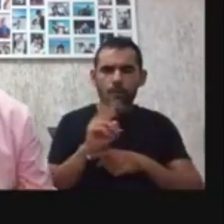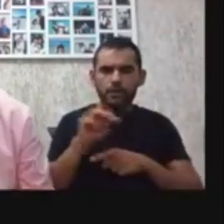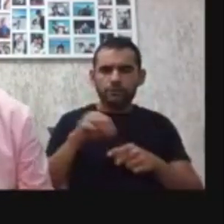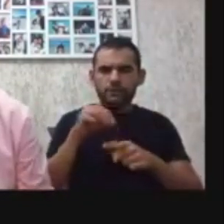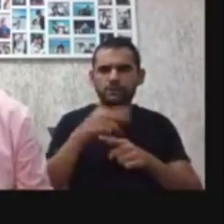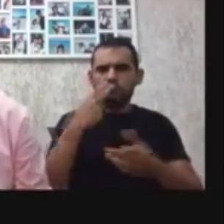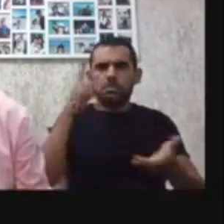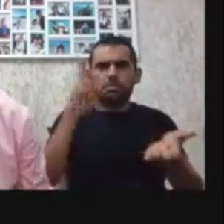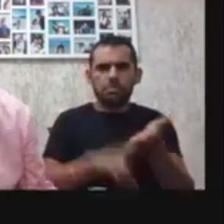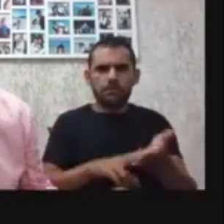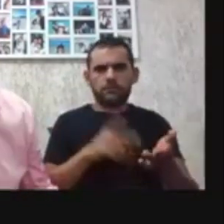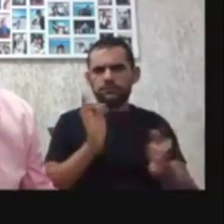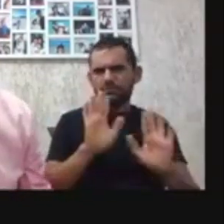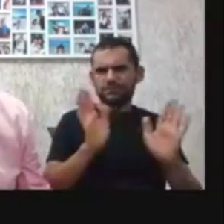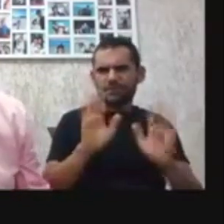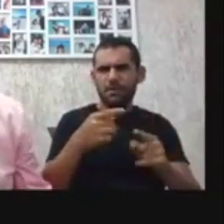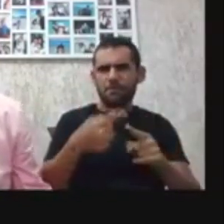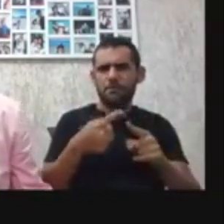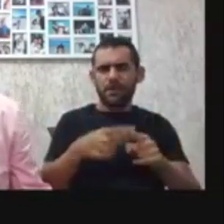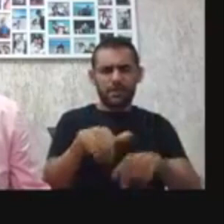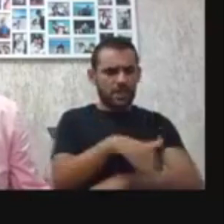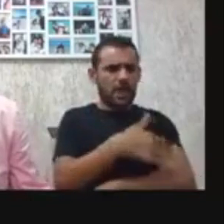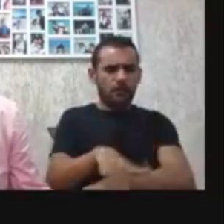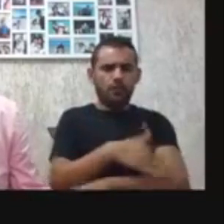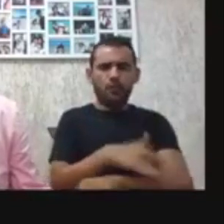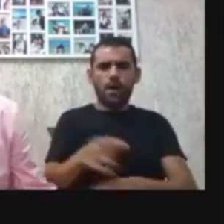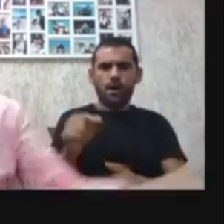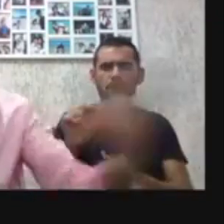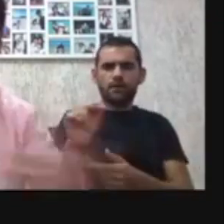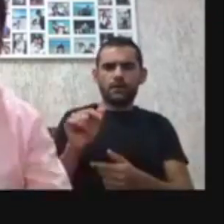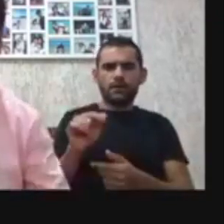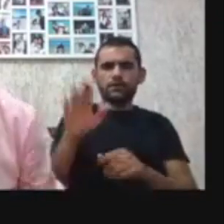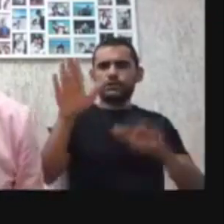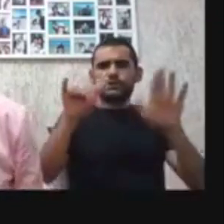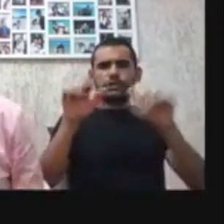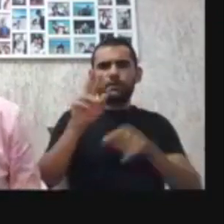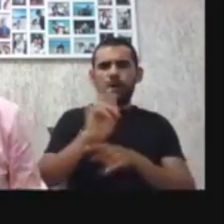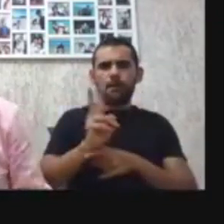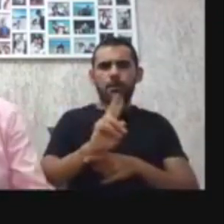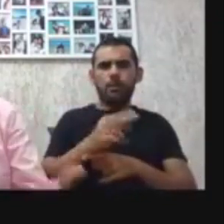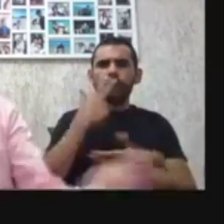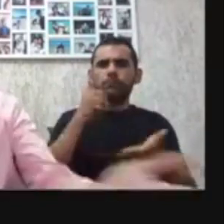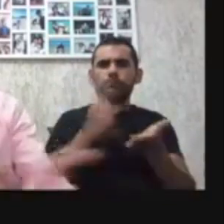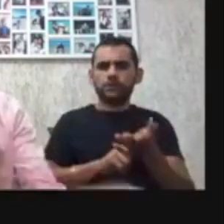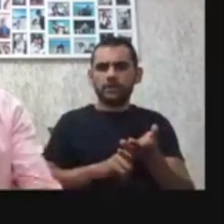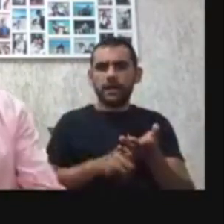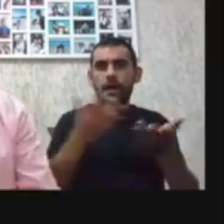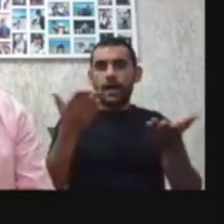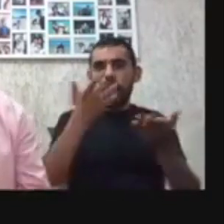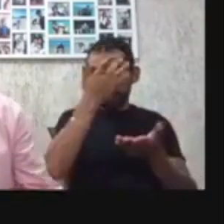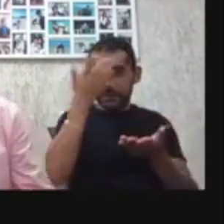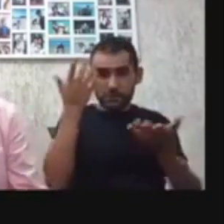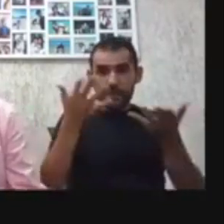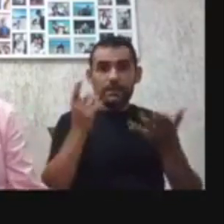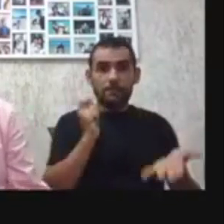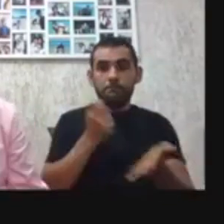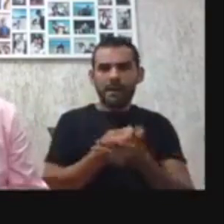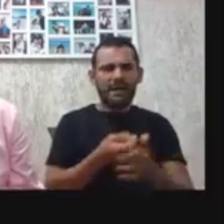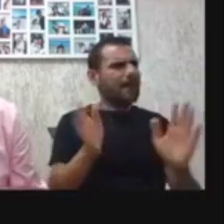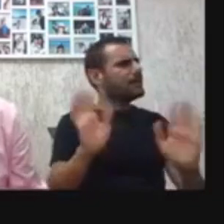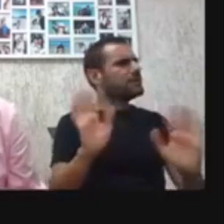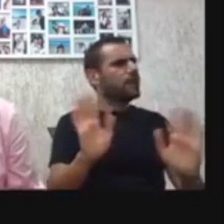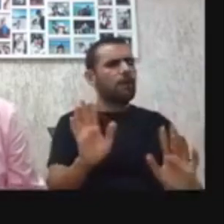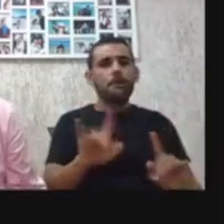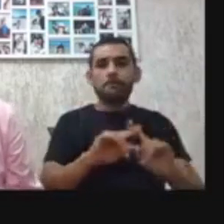já chegar punindo o cidadão, porque nem está ali na rua para cobrar a pessoa e chama a guarda para multar. A pessoa quer pagar, não está, não,